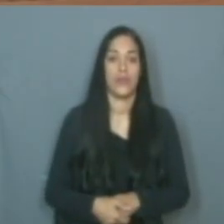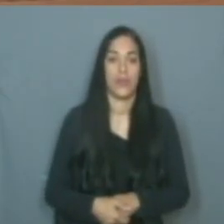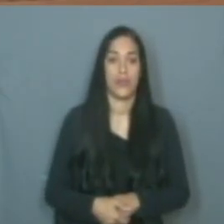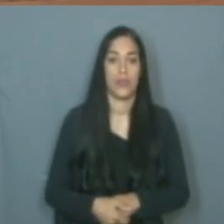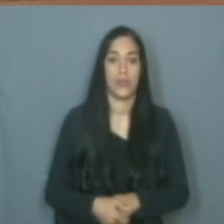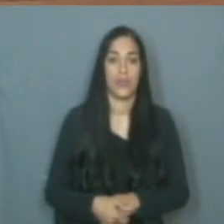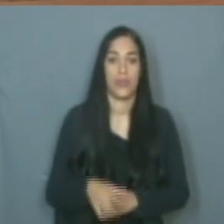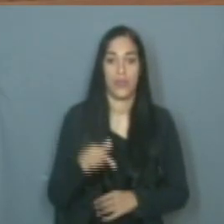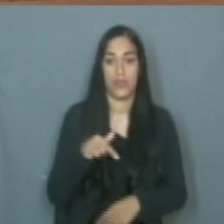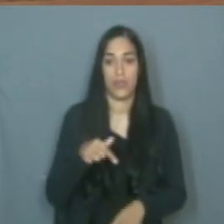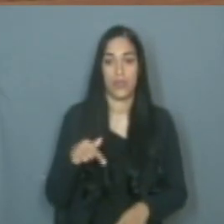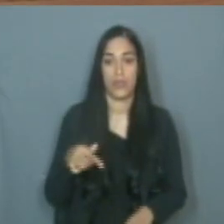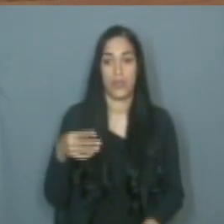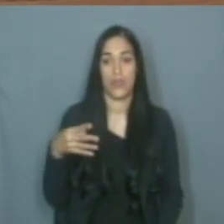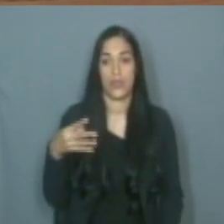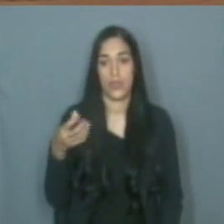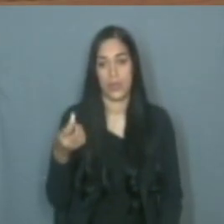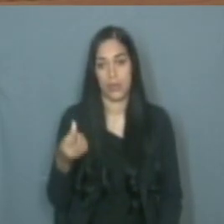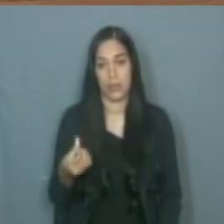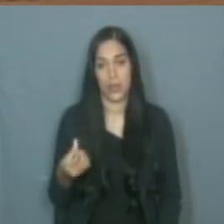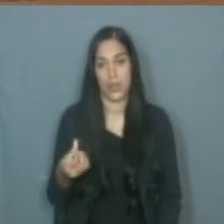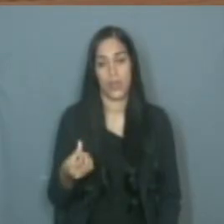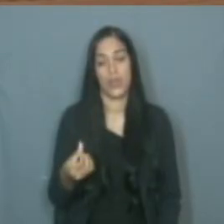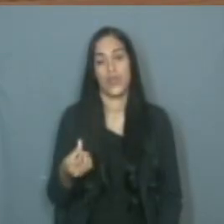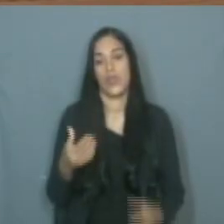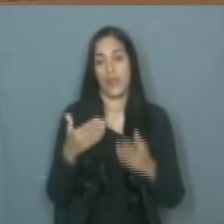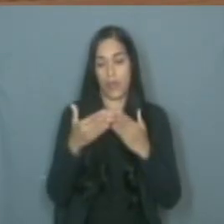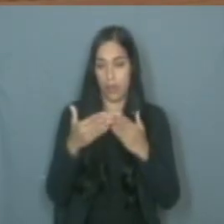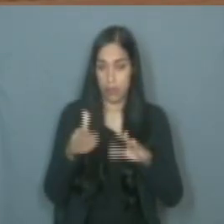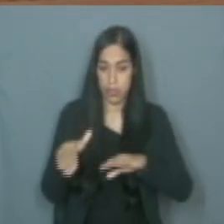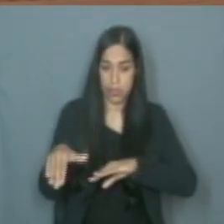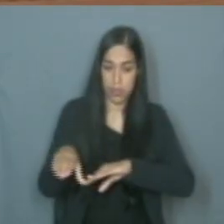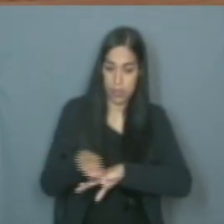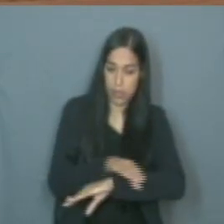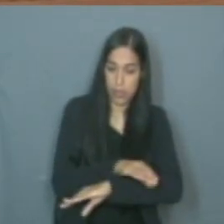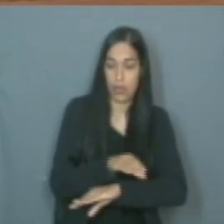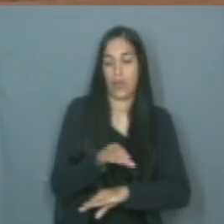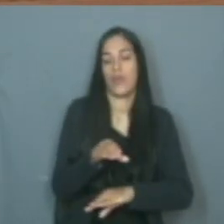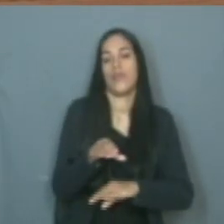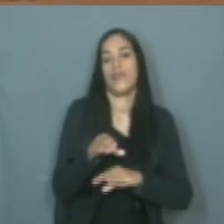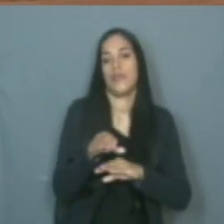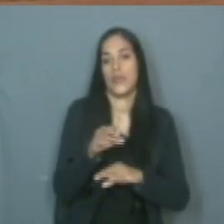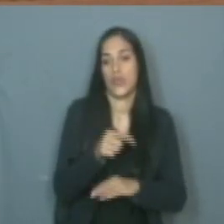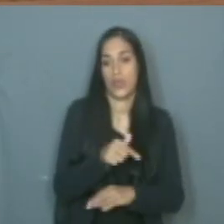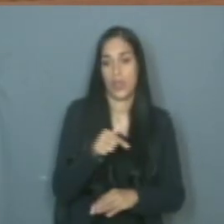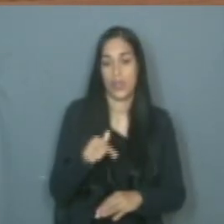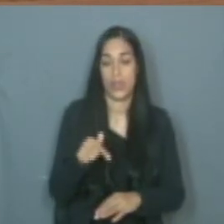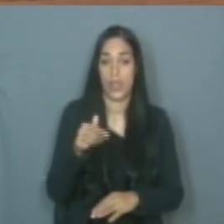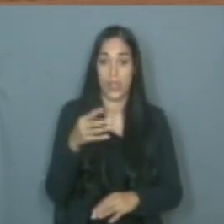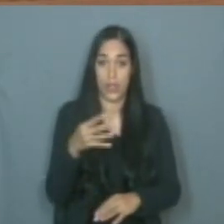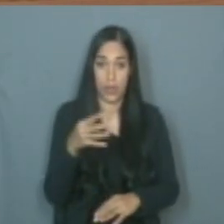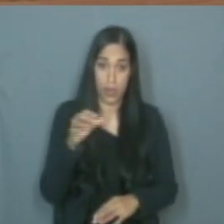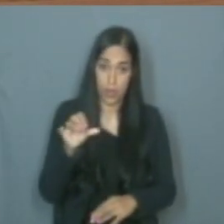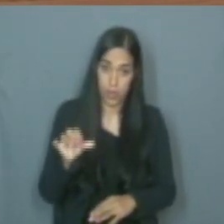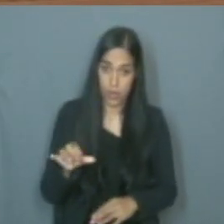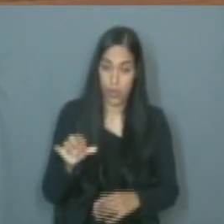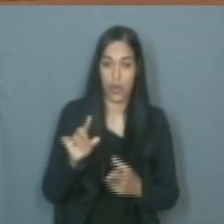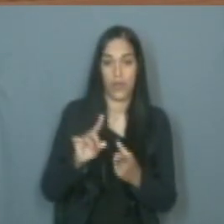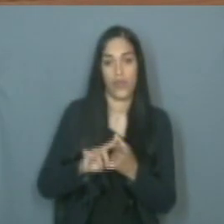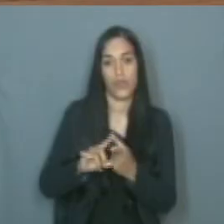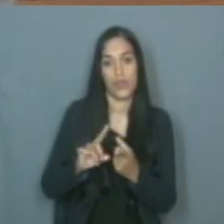Tem o 7746 primeiro, que fala do esgoto a céu aberto na rua Chão de Alegria, e o 7749, que eu falo